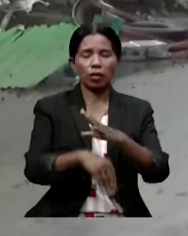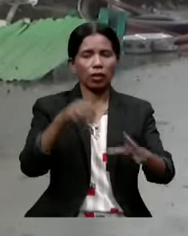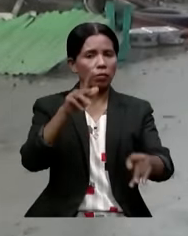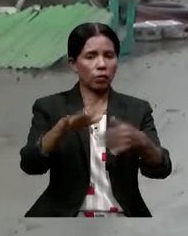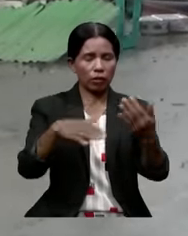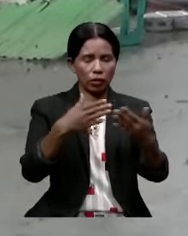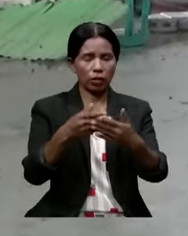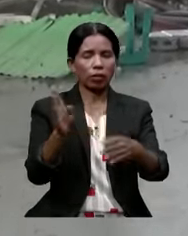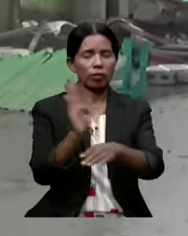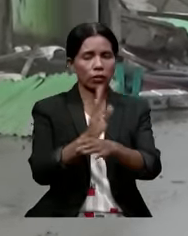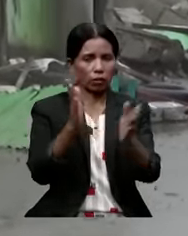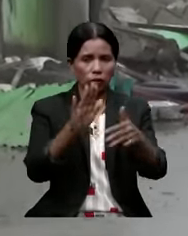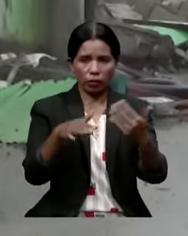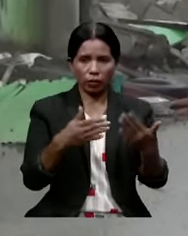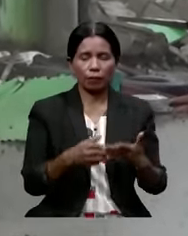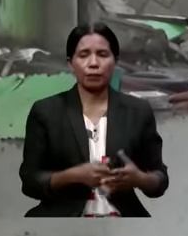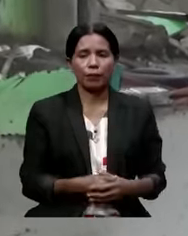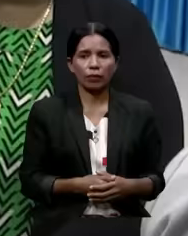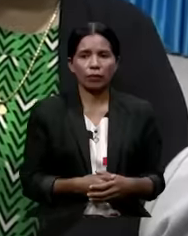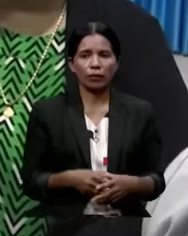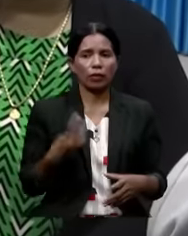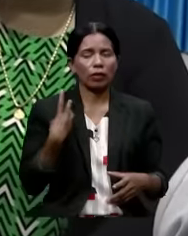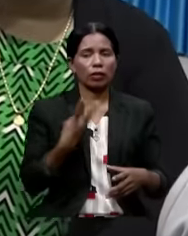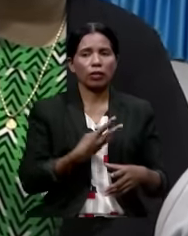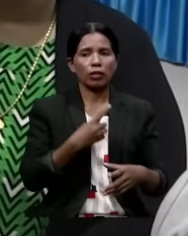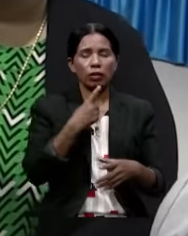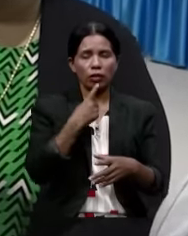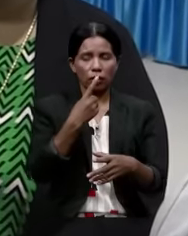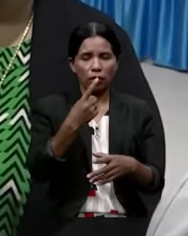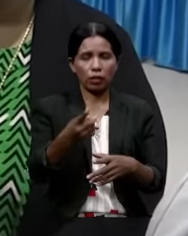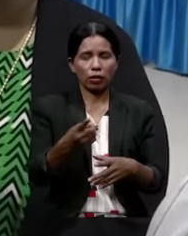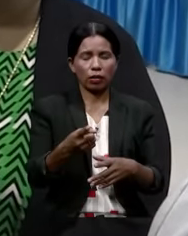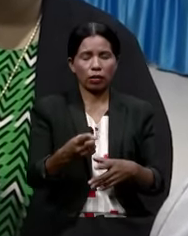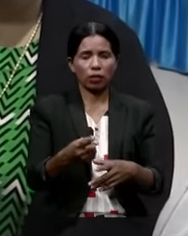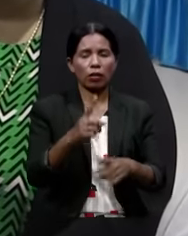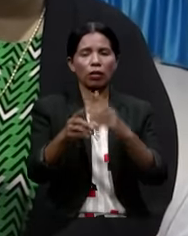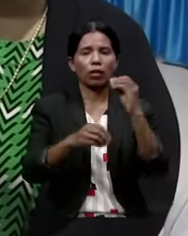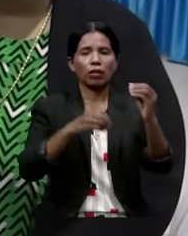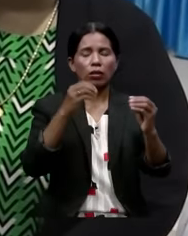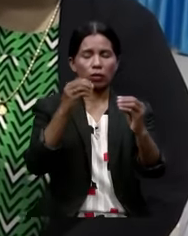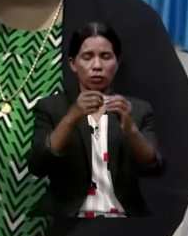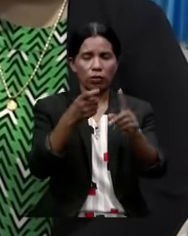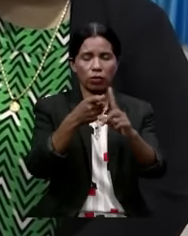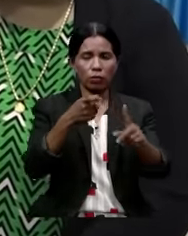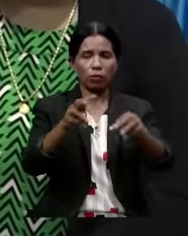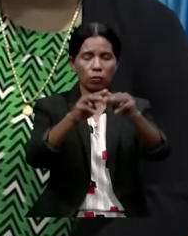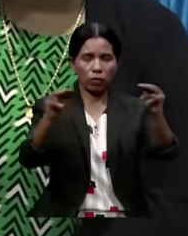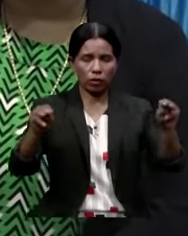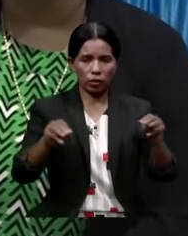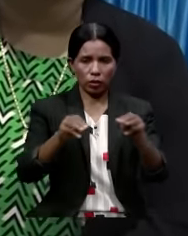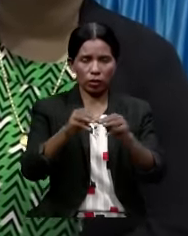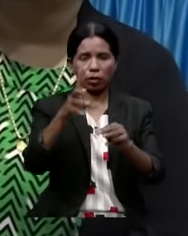no vendedor Sira ne. Foi interfere e a questões de pertence para o município